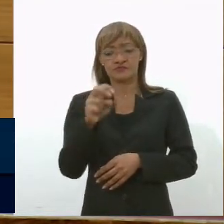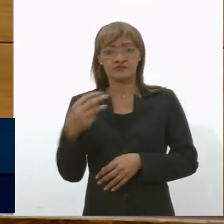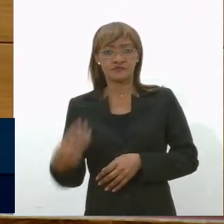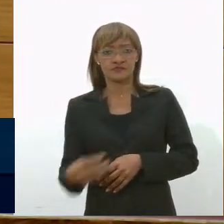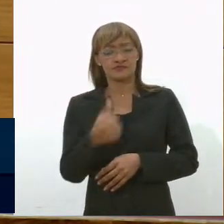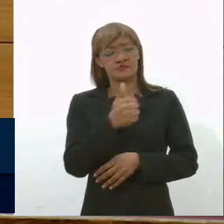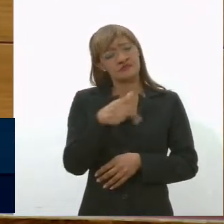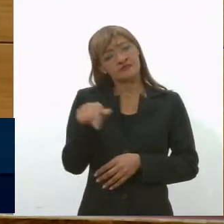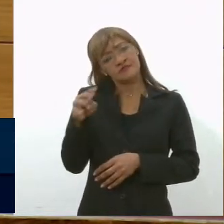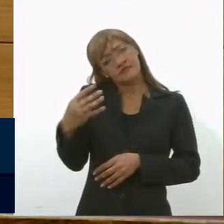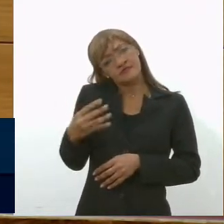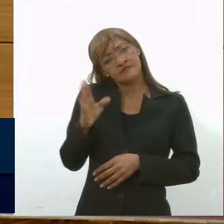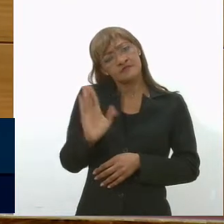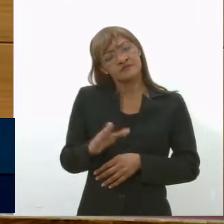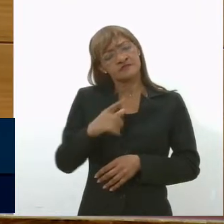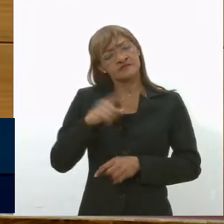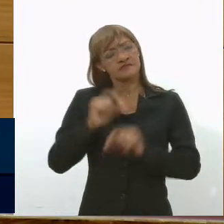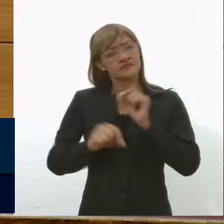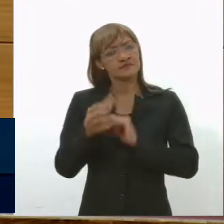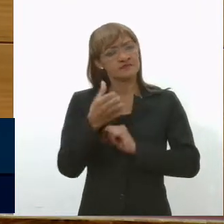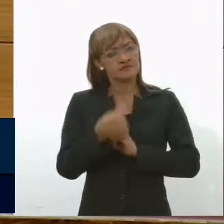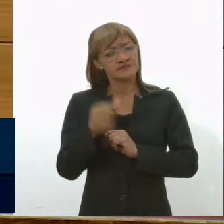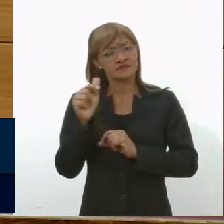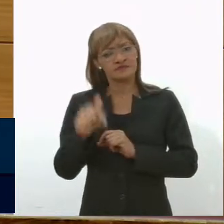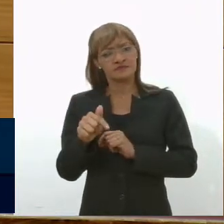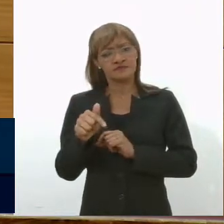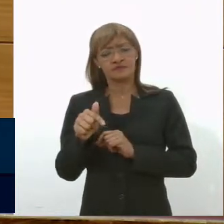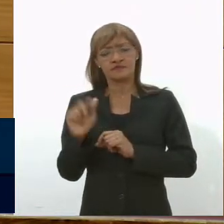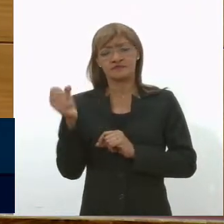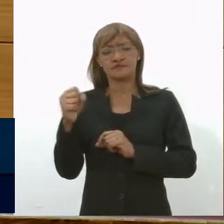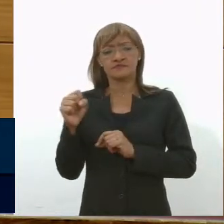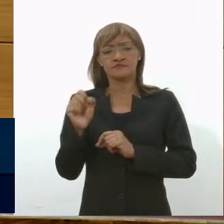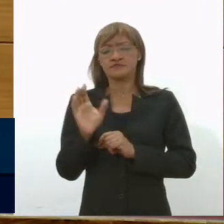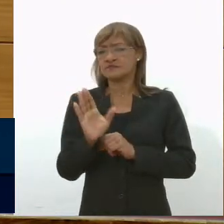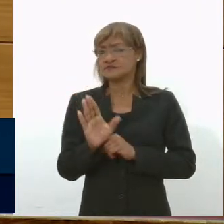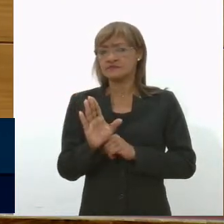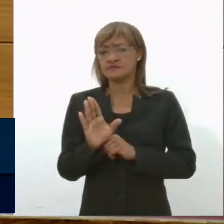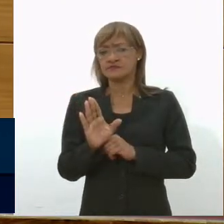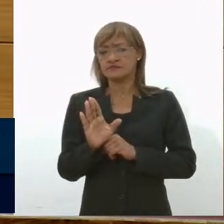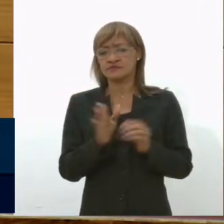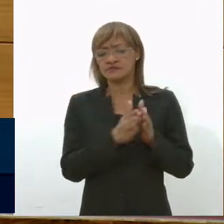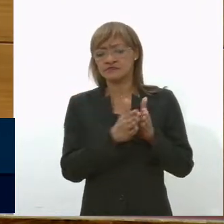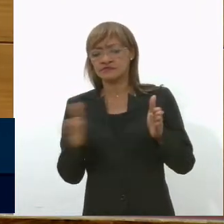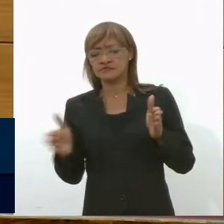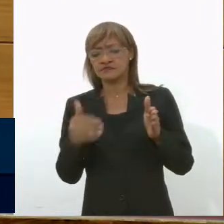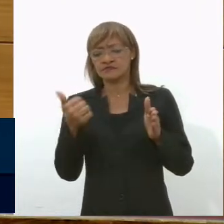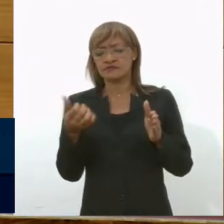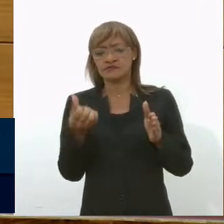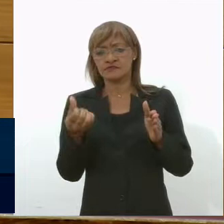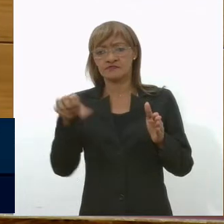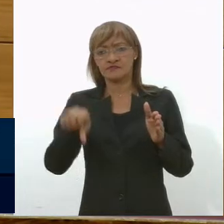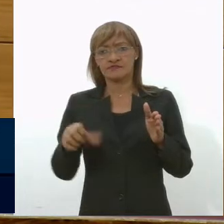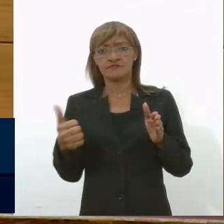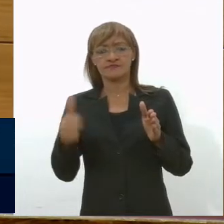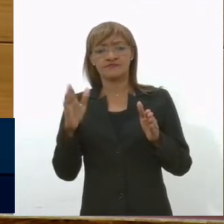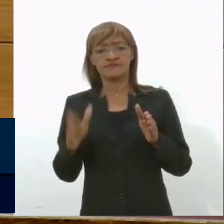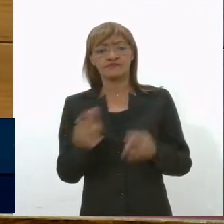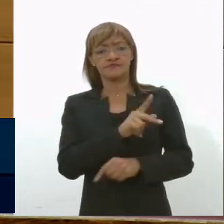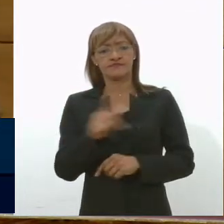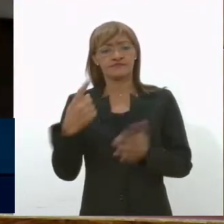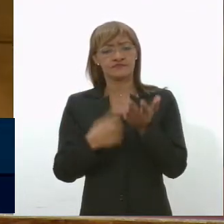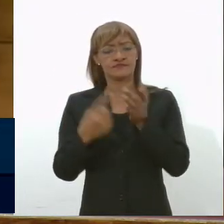E as indicações de número 678 a 691. Nada mais a tratar, o presidente convocou uma sessão